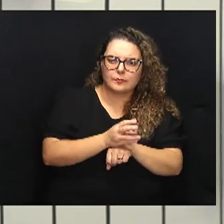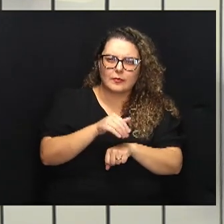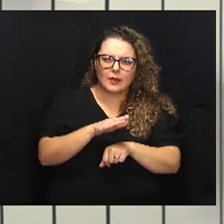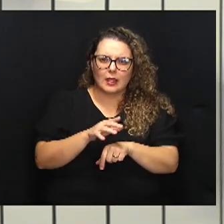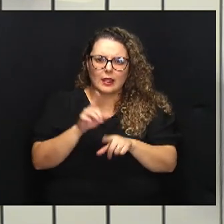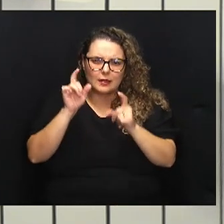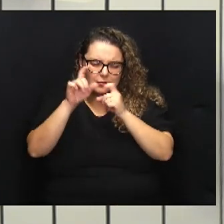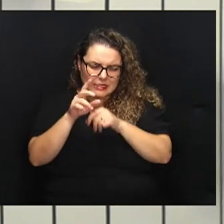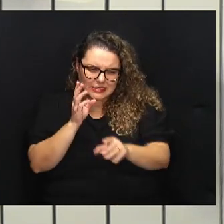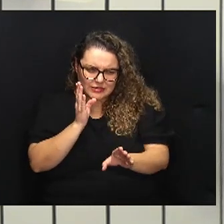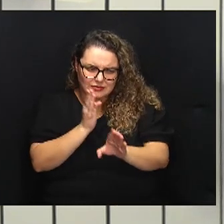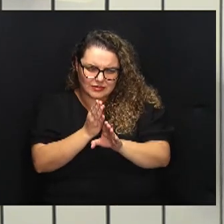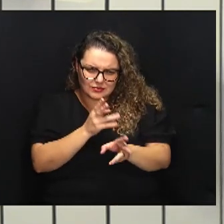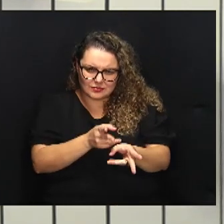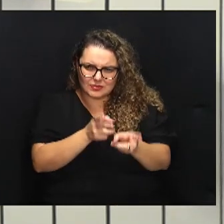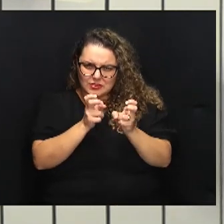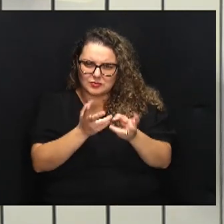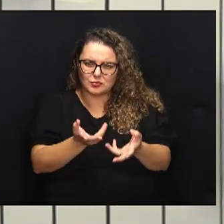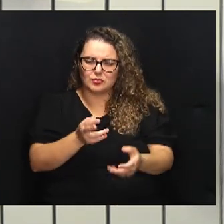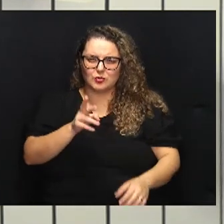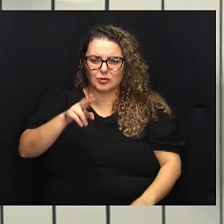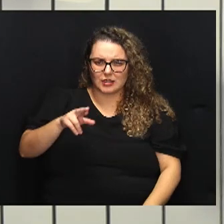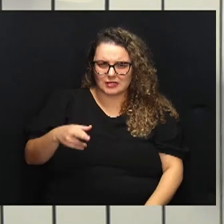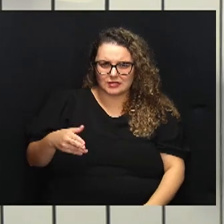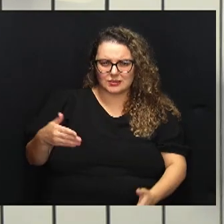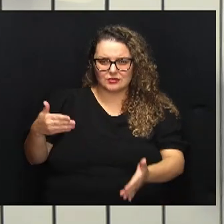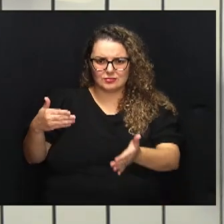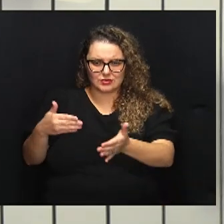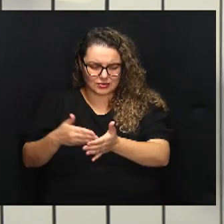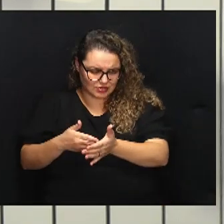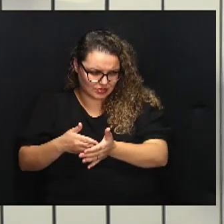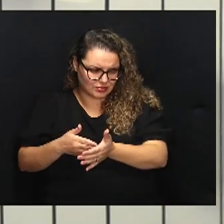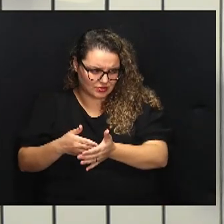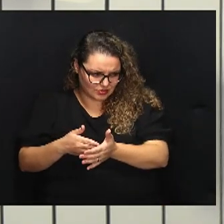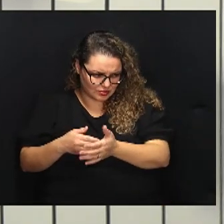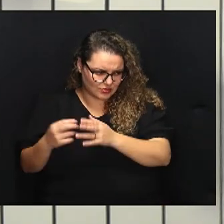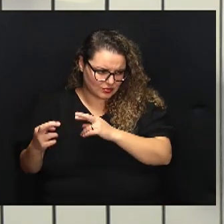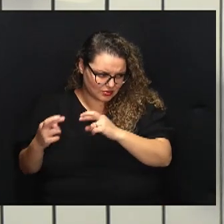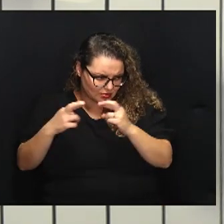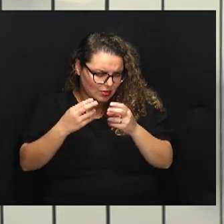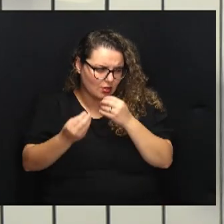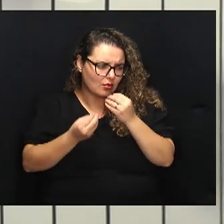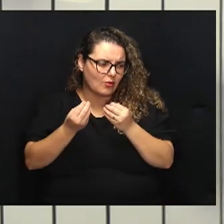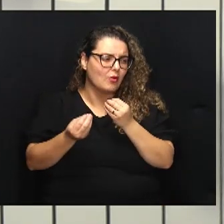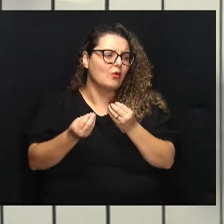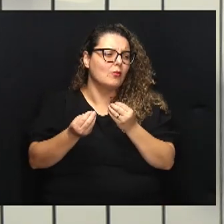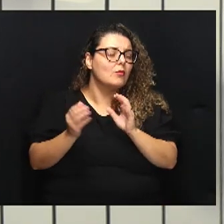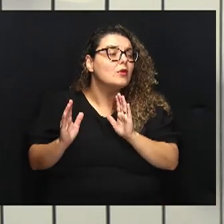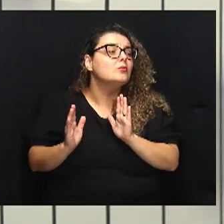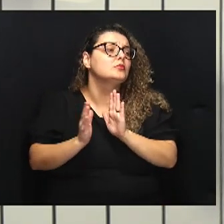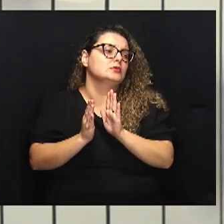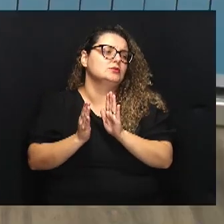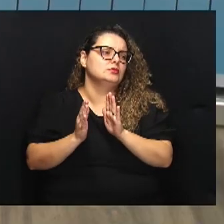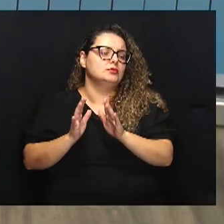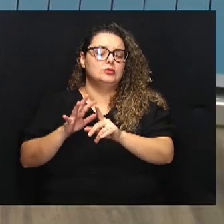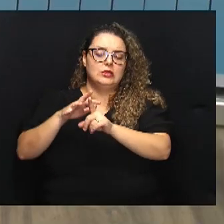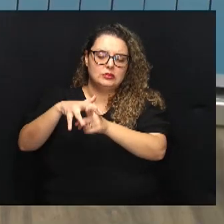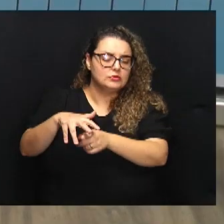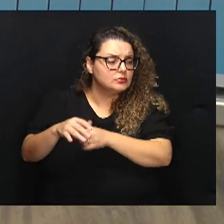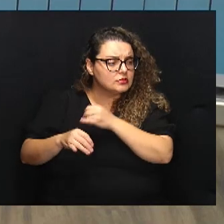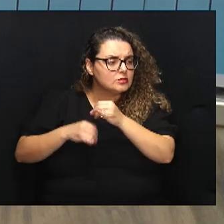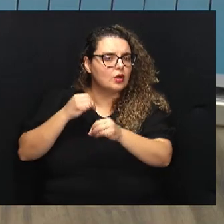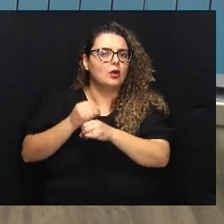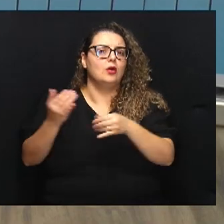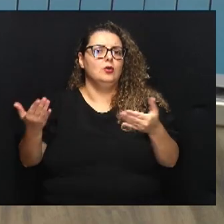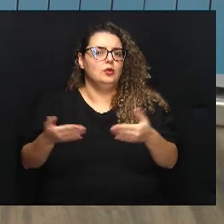de identificar por conta da limitação de supervisionar. Como é que você encara o cyberbullying hoje,